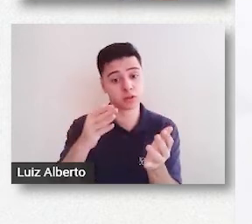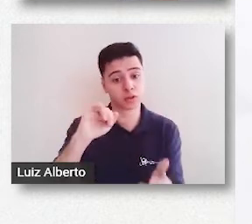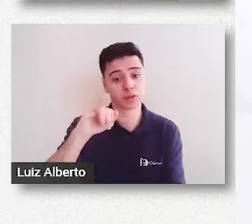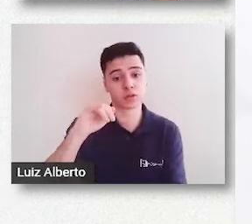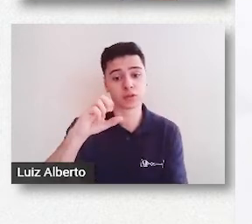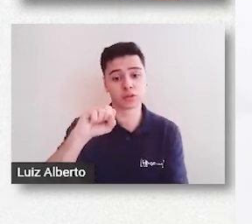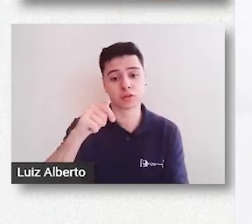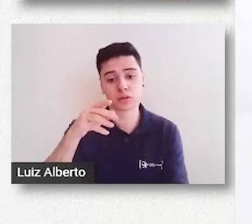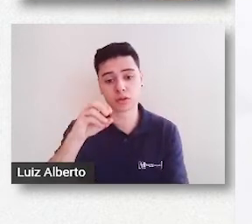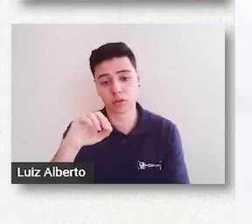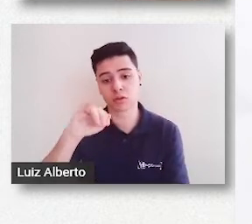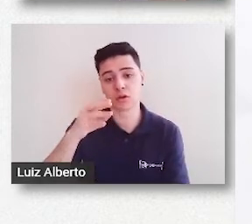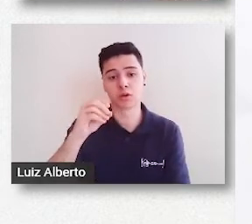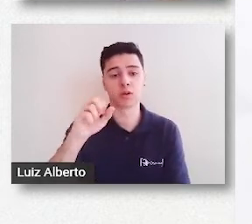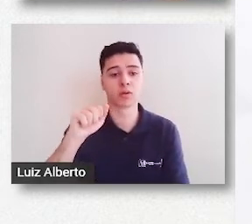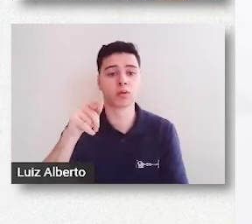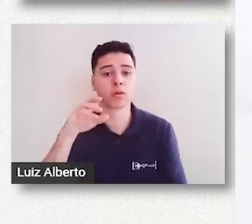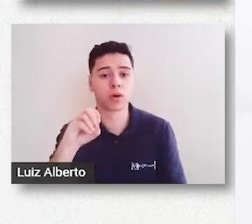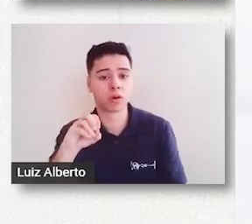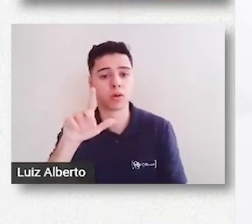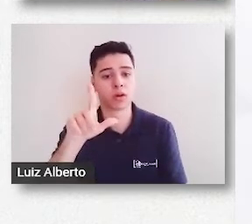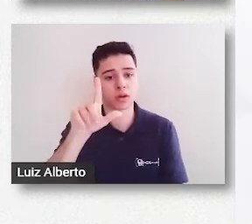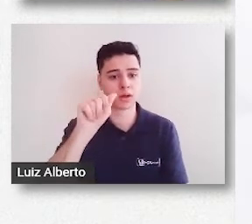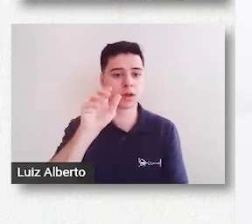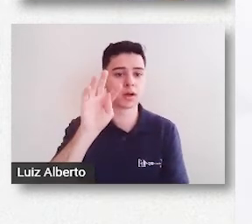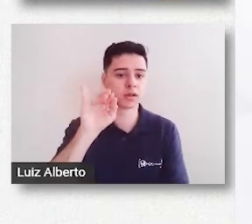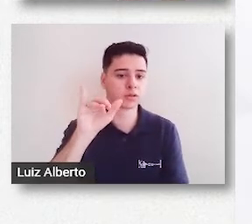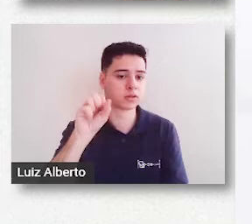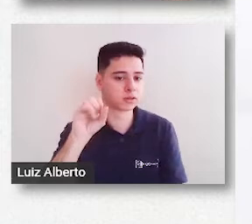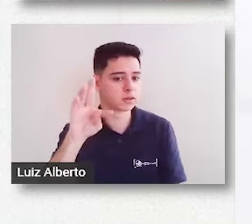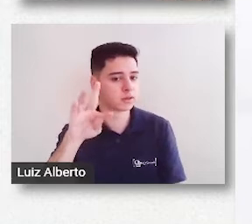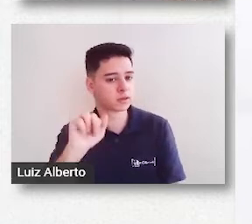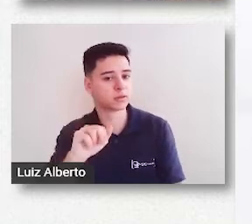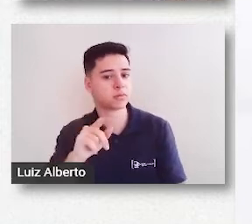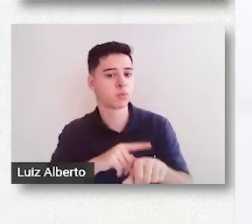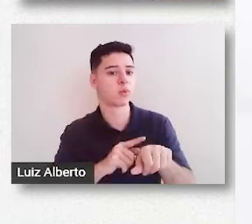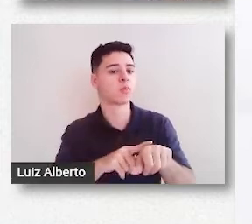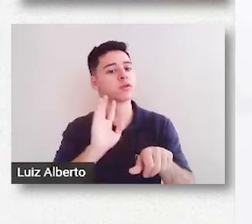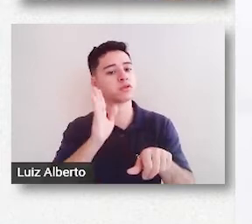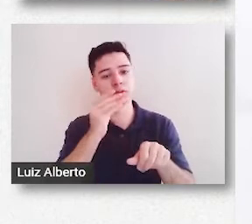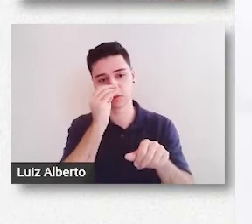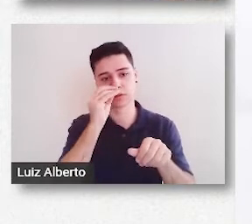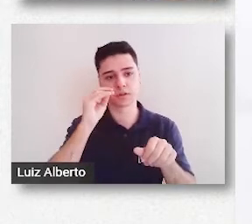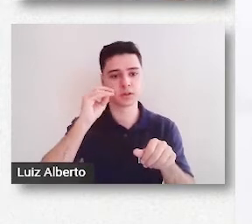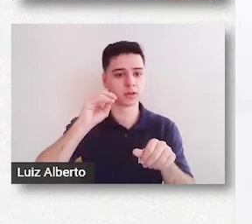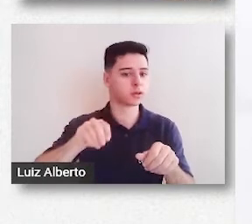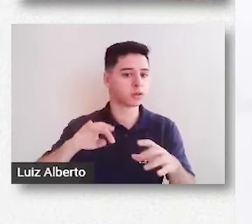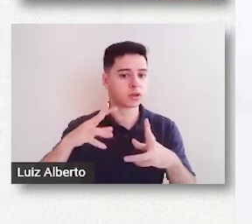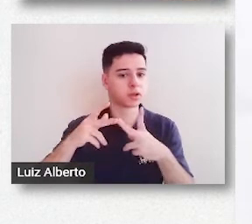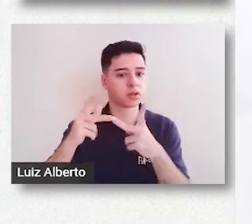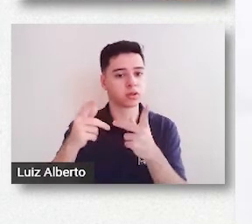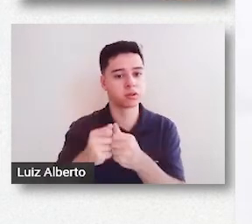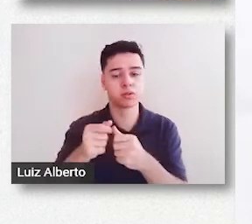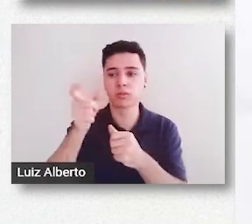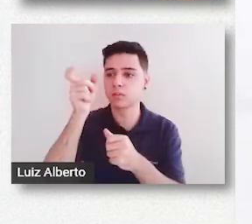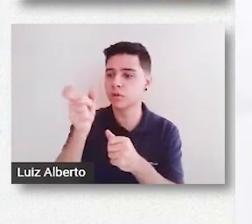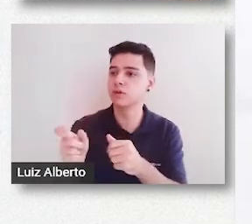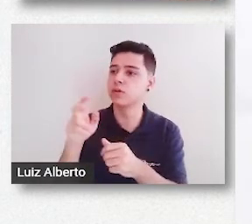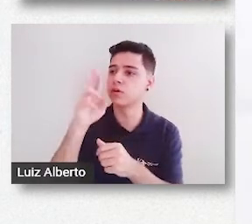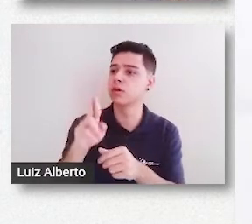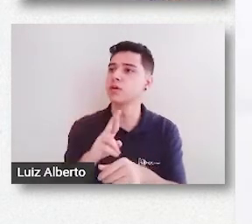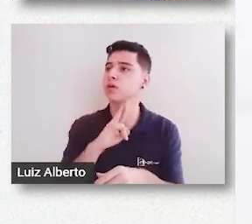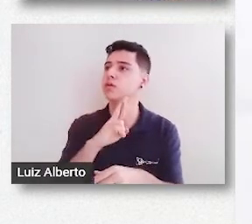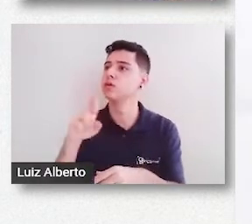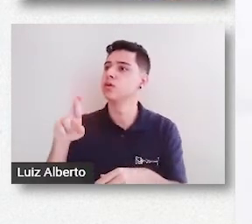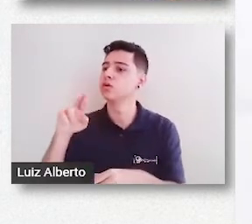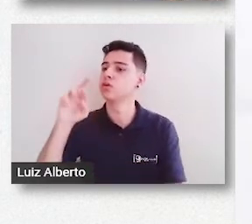Batista, né? Porque seria o momento em que ele foi rejeitado pelo sacerdote Rubem, né? Que ele teria ido ao